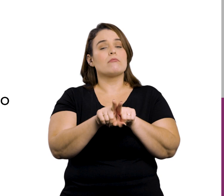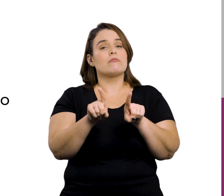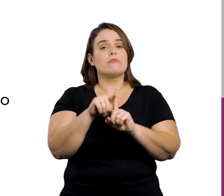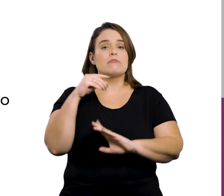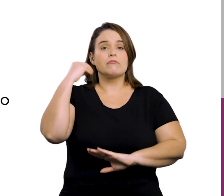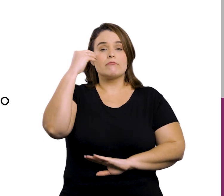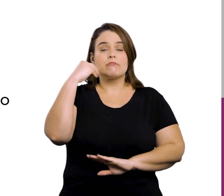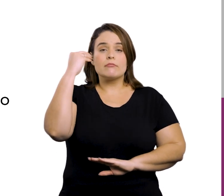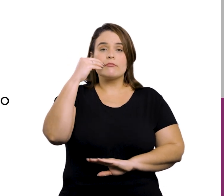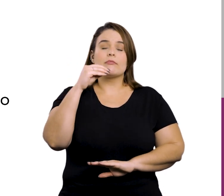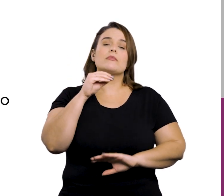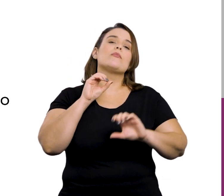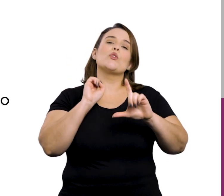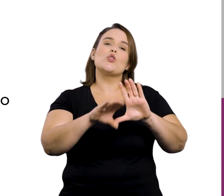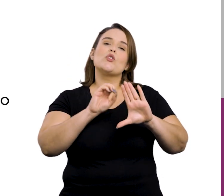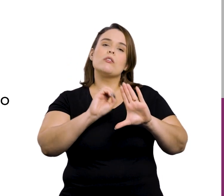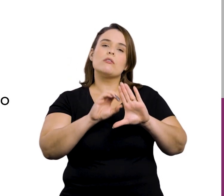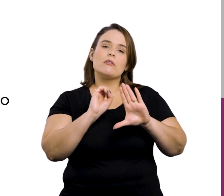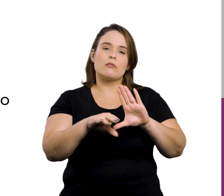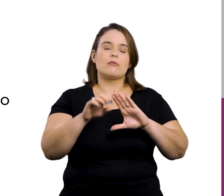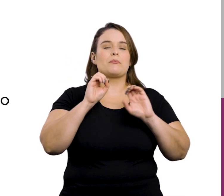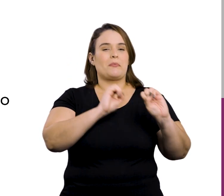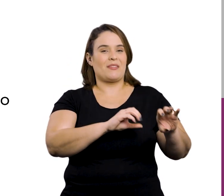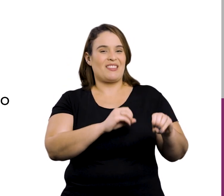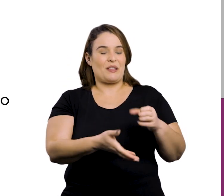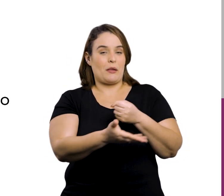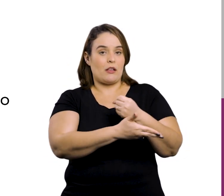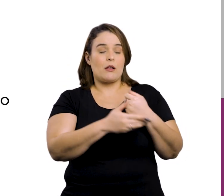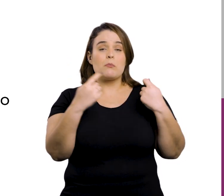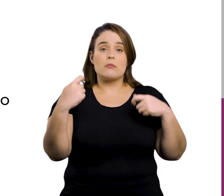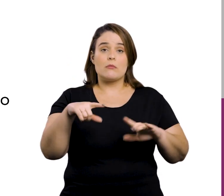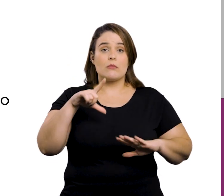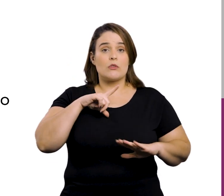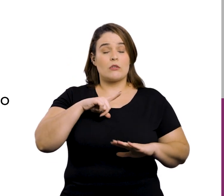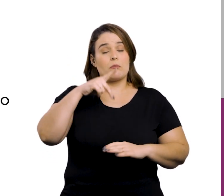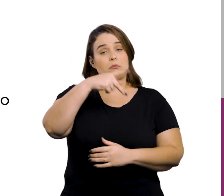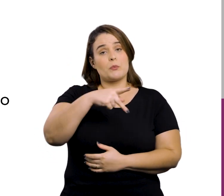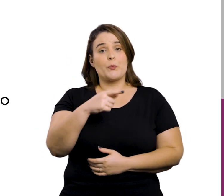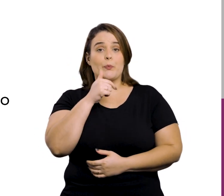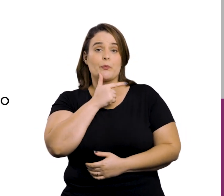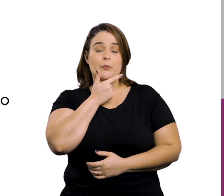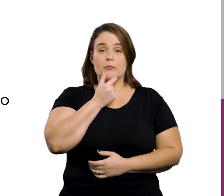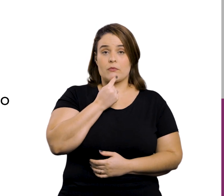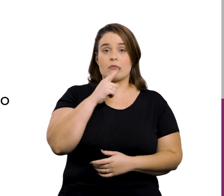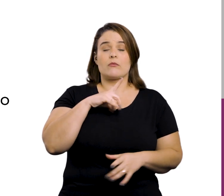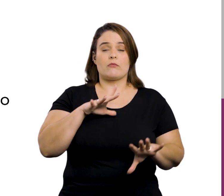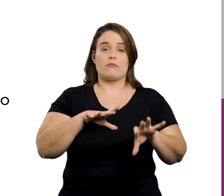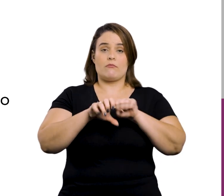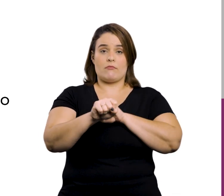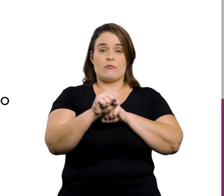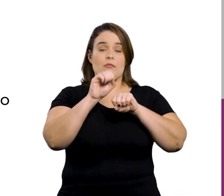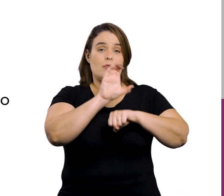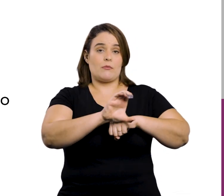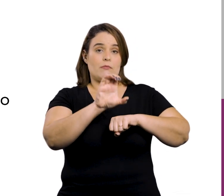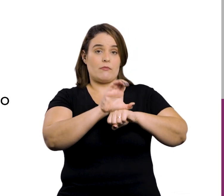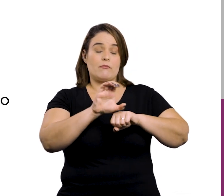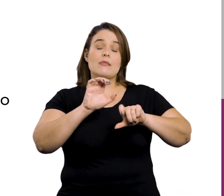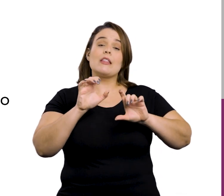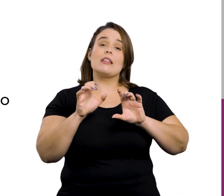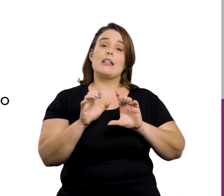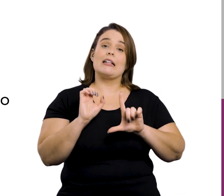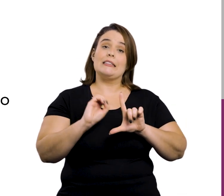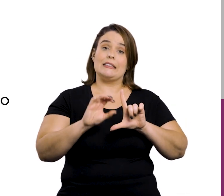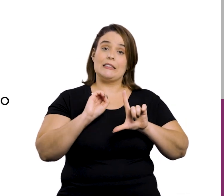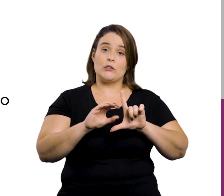e experiência em docência na educação básica, e deve contar com professoras e professores com formação em cursos